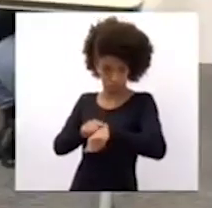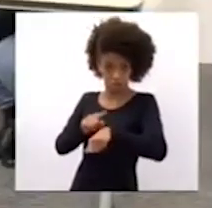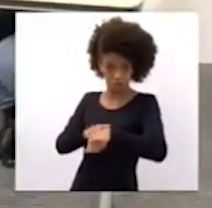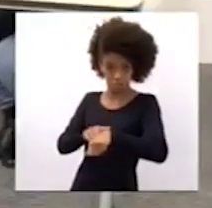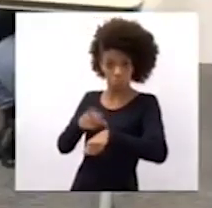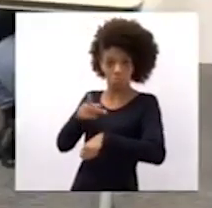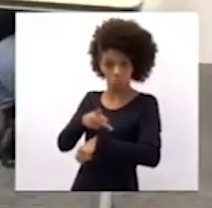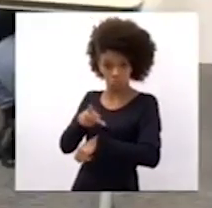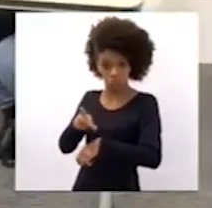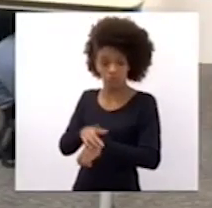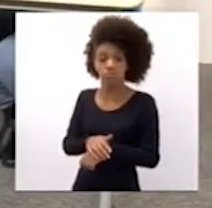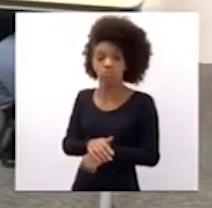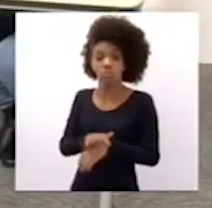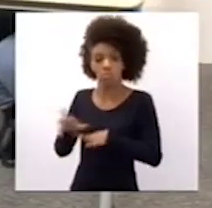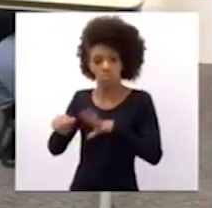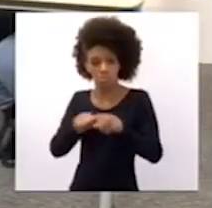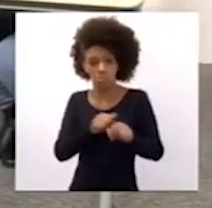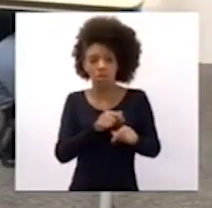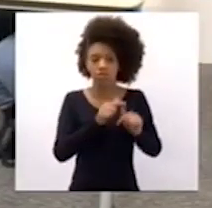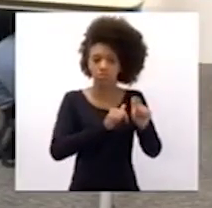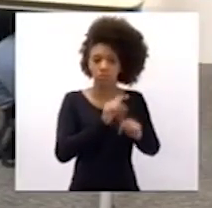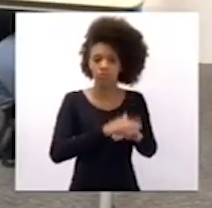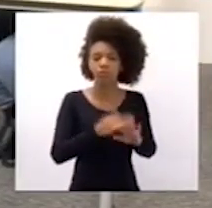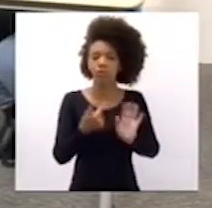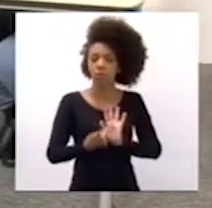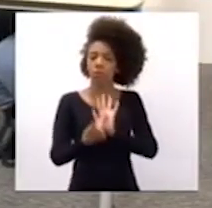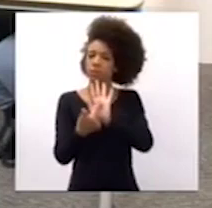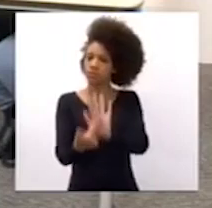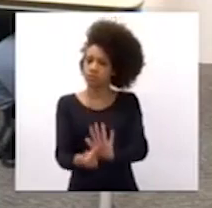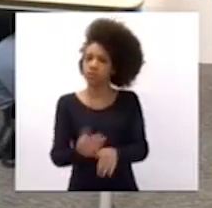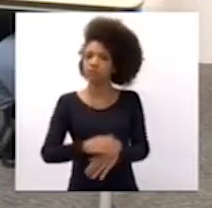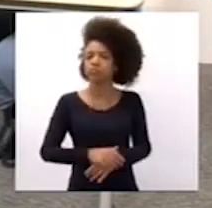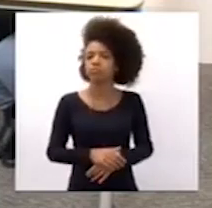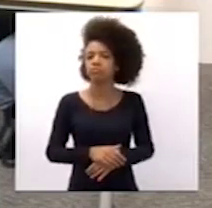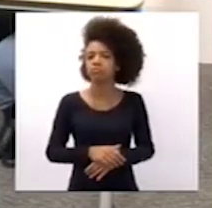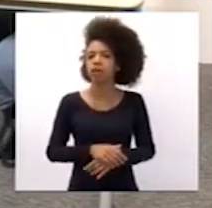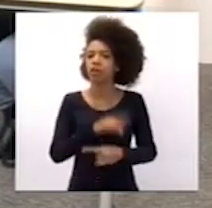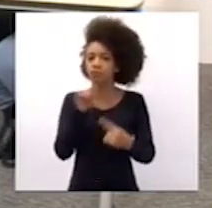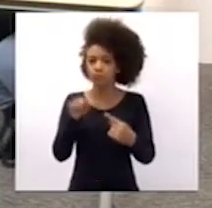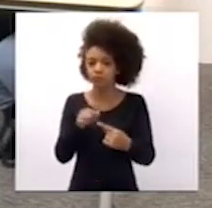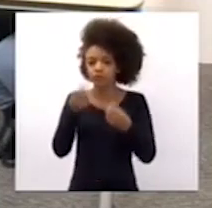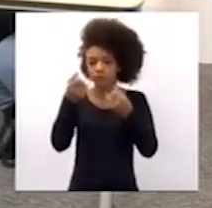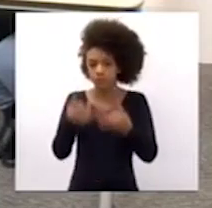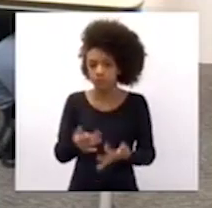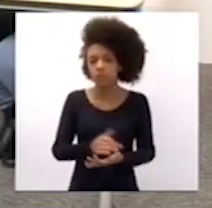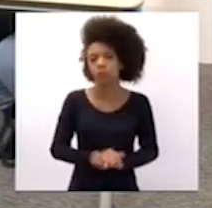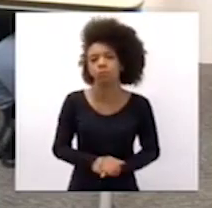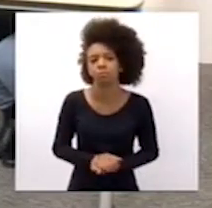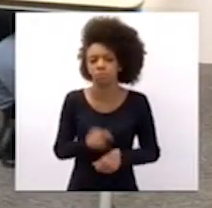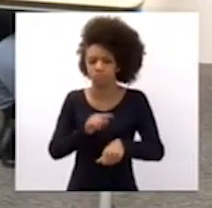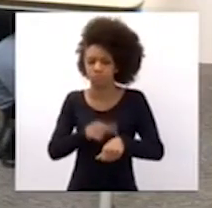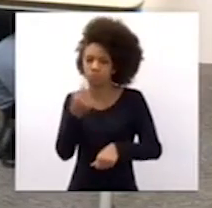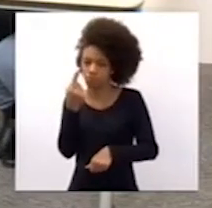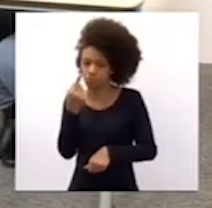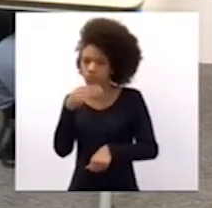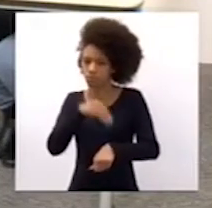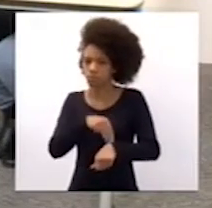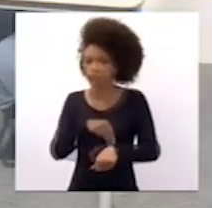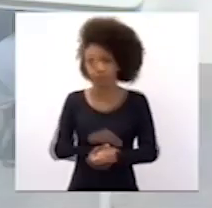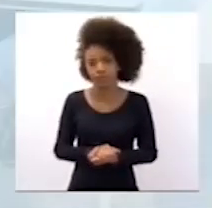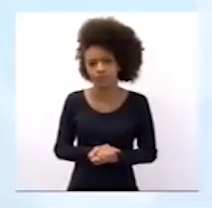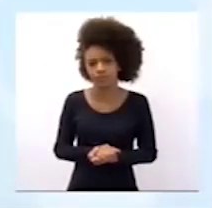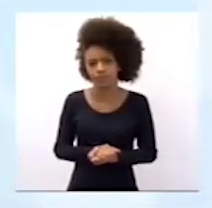pegar os materiais, aí eu me apresento e falo o objetivo da TPC. Tá? Então, vamos dar um tempo de 1 minuto.